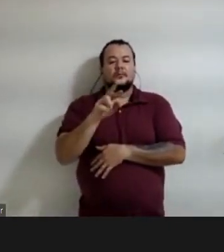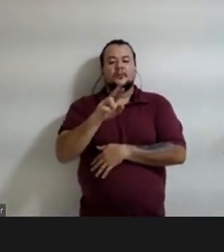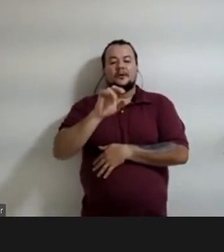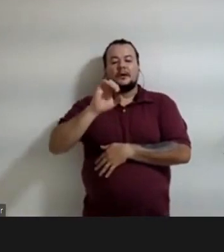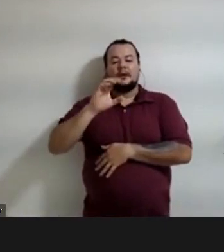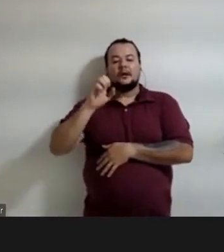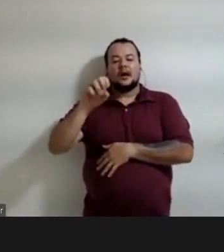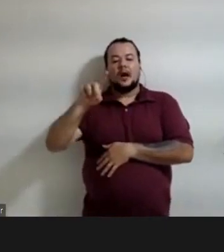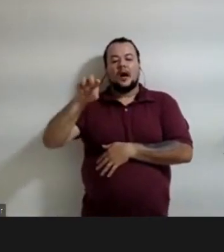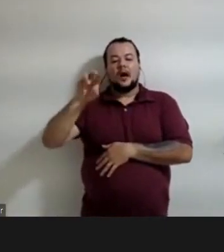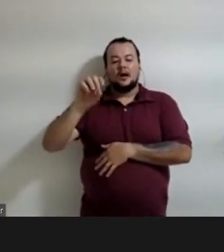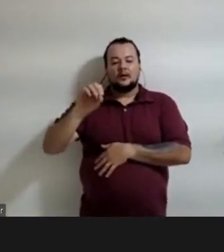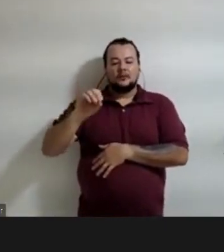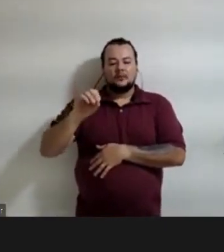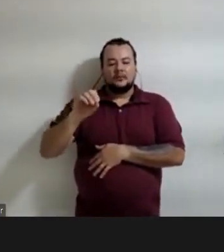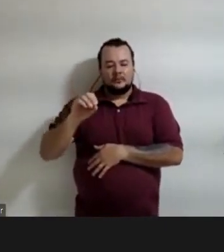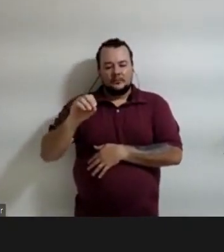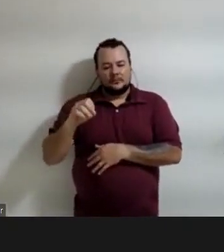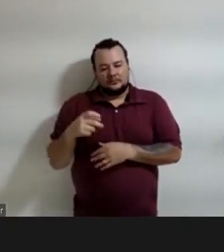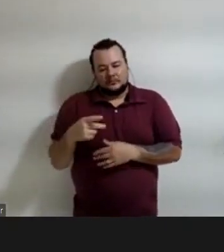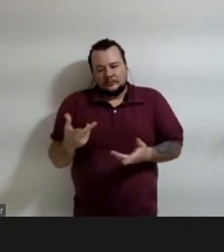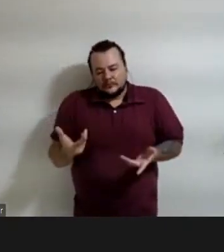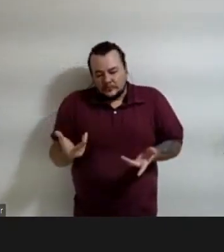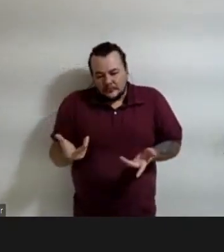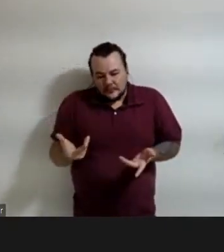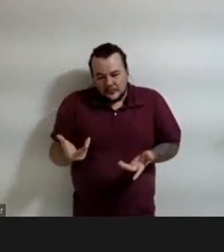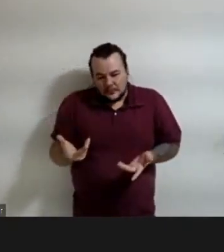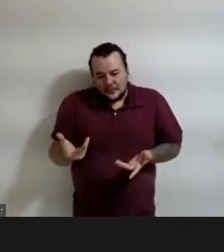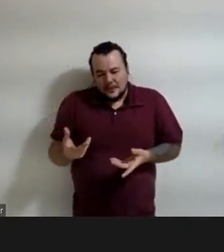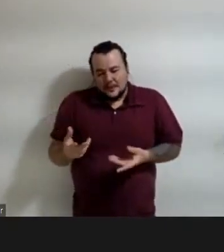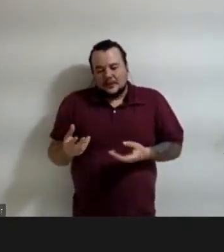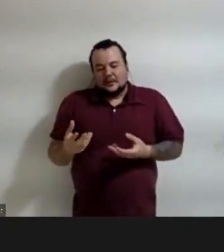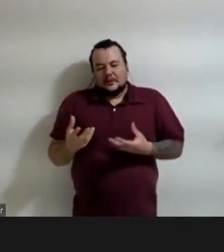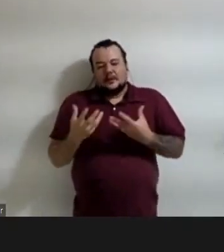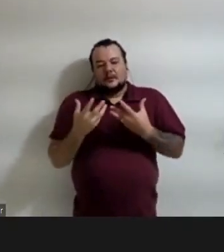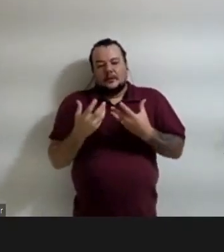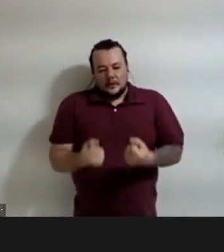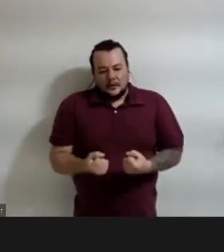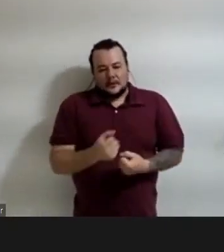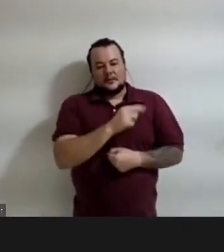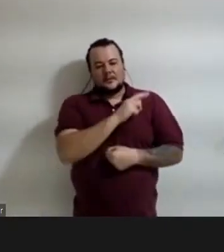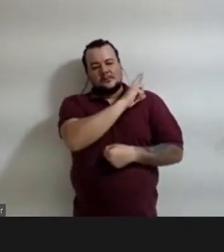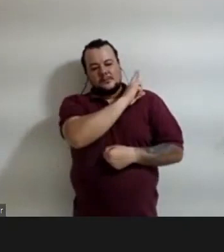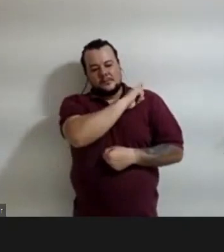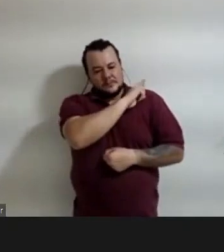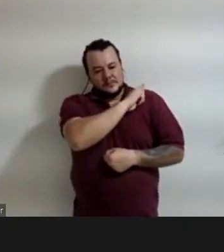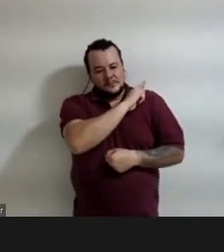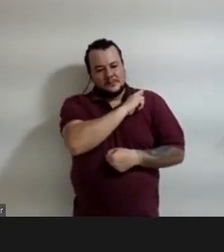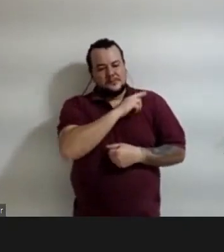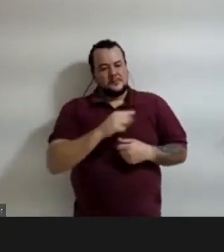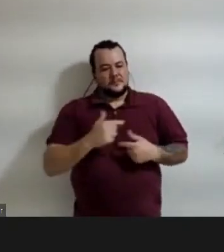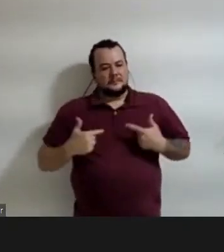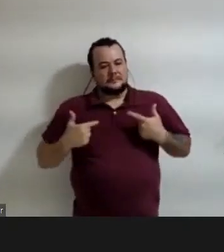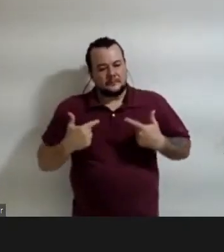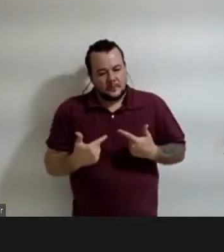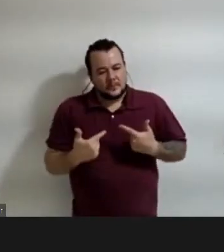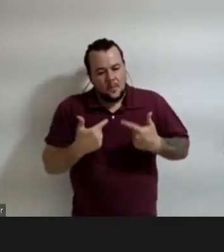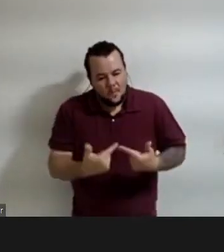efetivamente puxaram esse barco com todas as suas forças